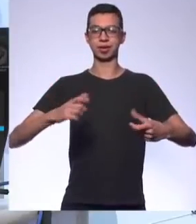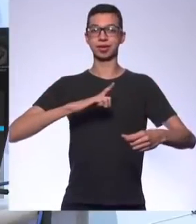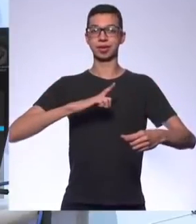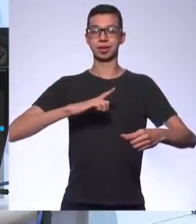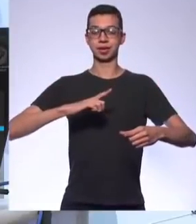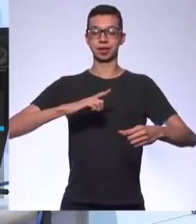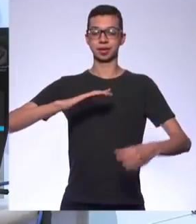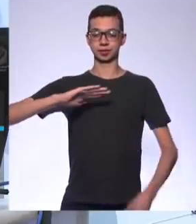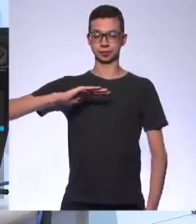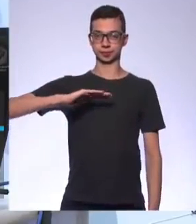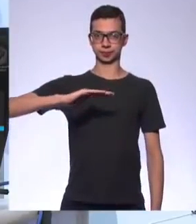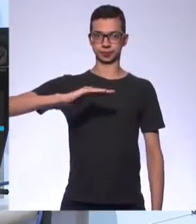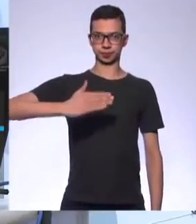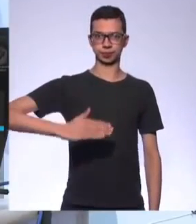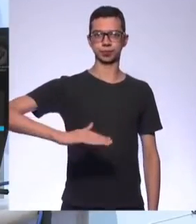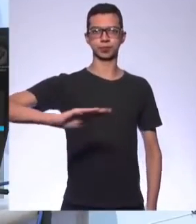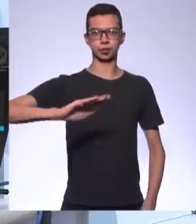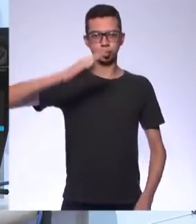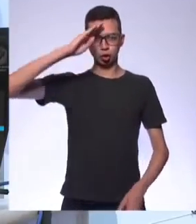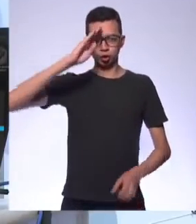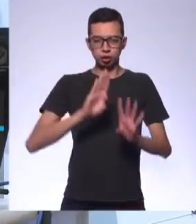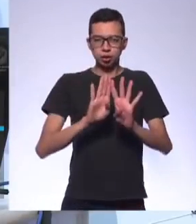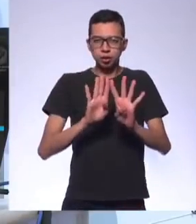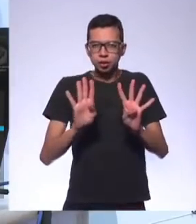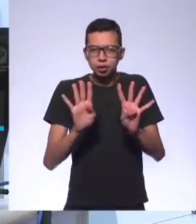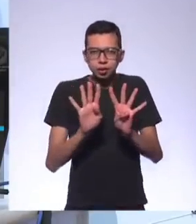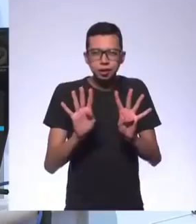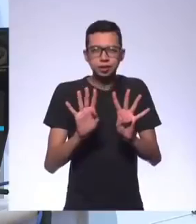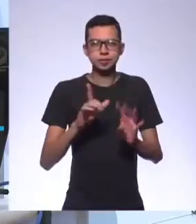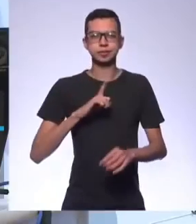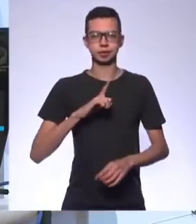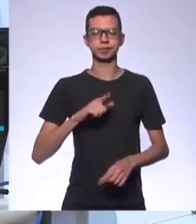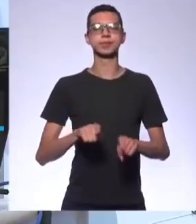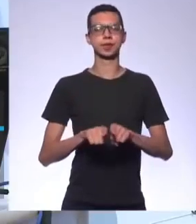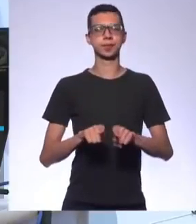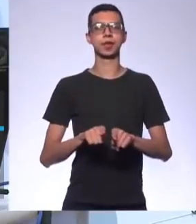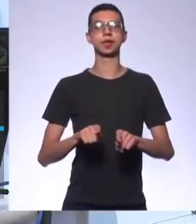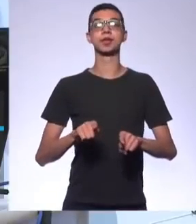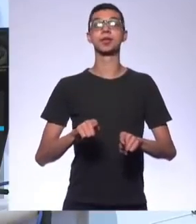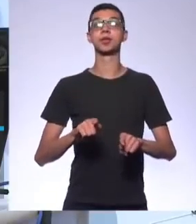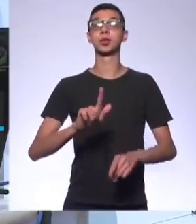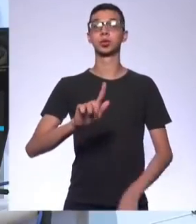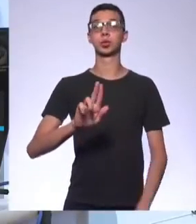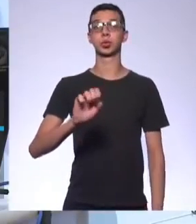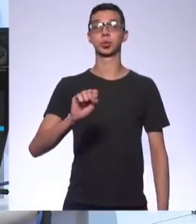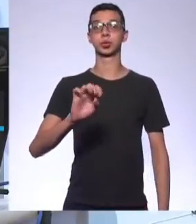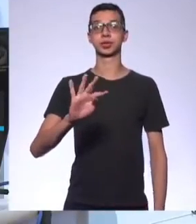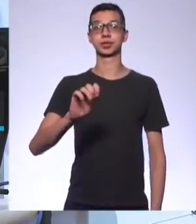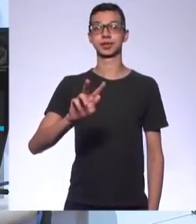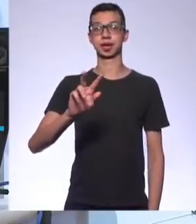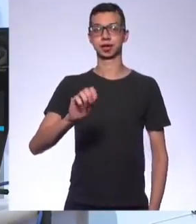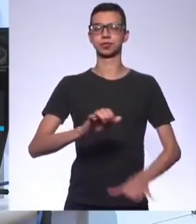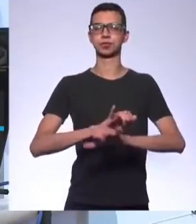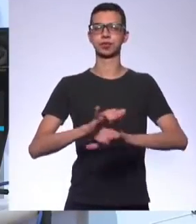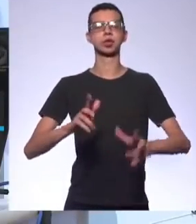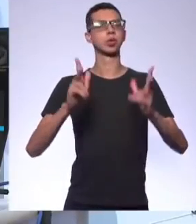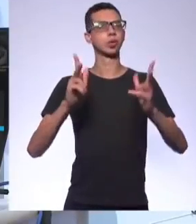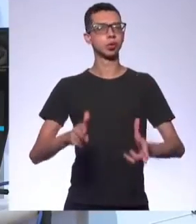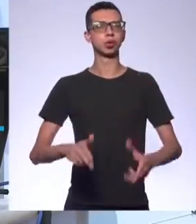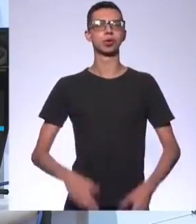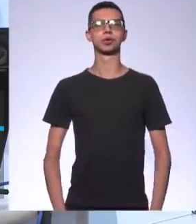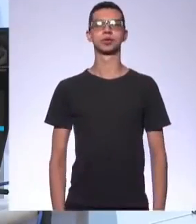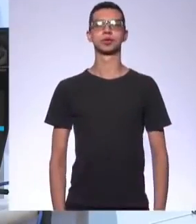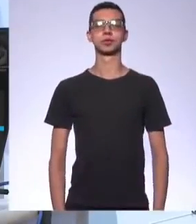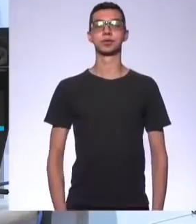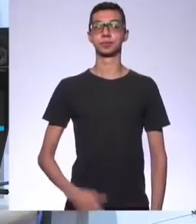aula da Escola Brotero de Guarulhos, trincheiras. Gustavo, do 9º B, da Escola Fani, trincheiras também. Professor, estava